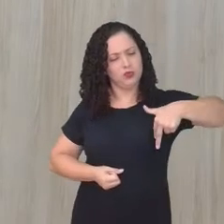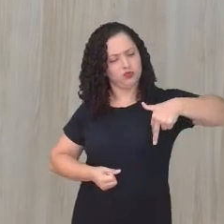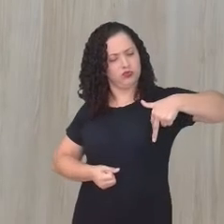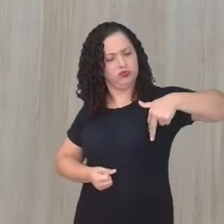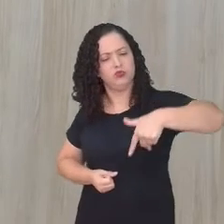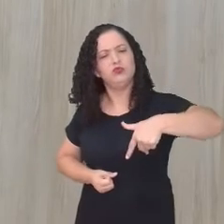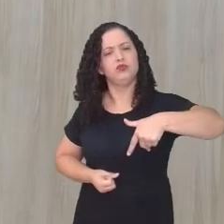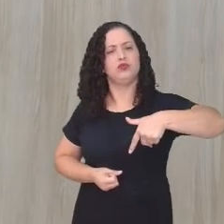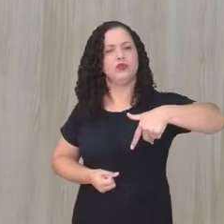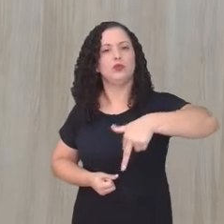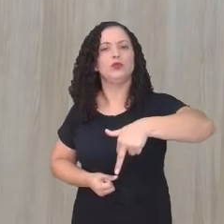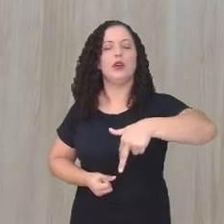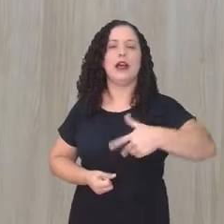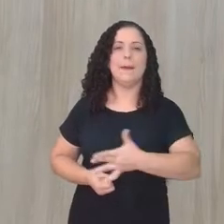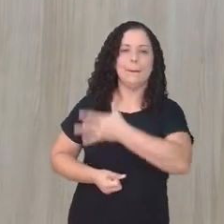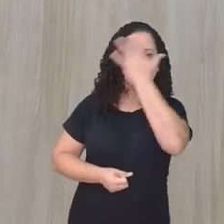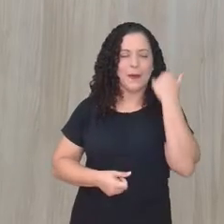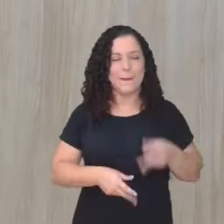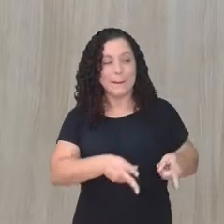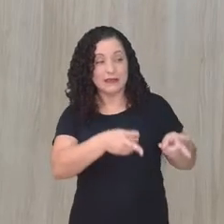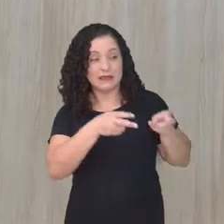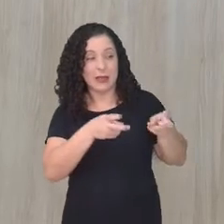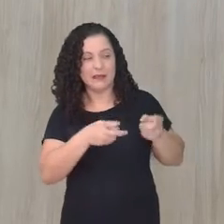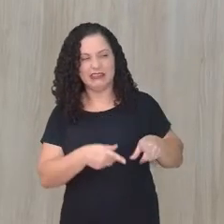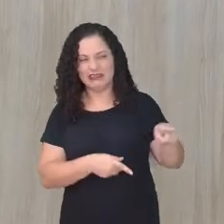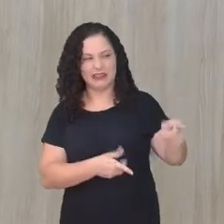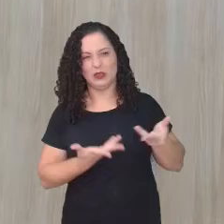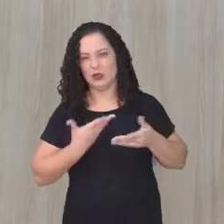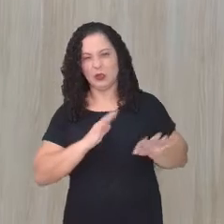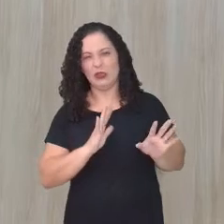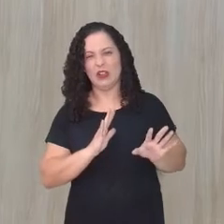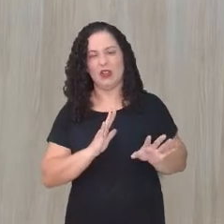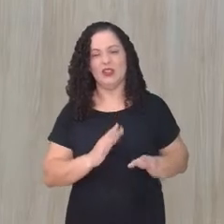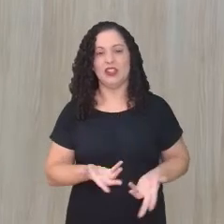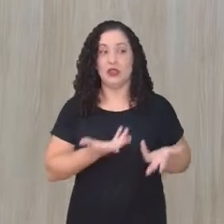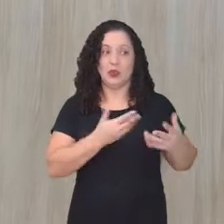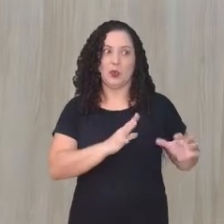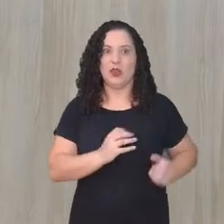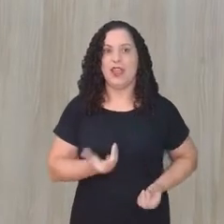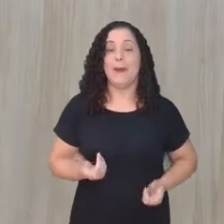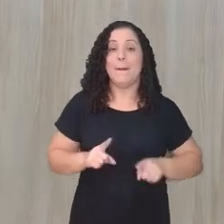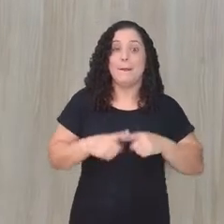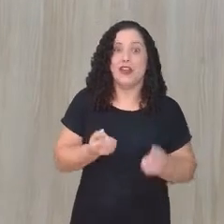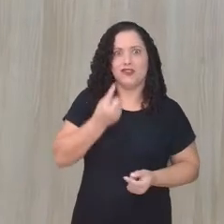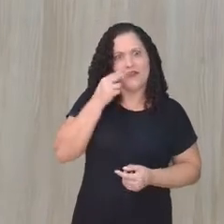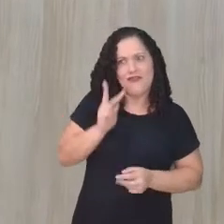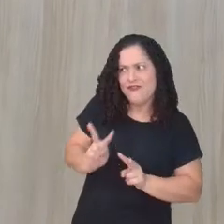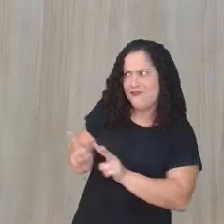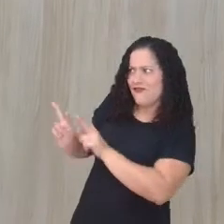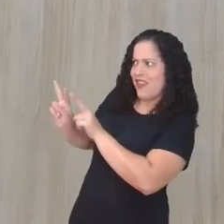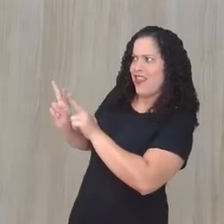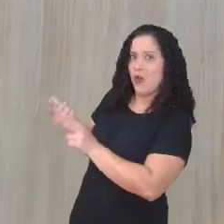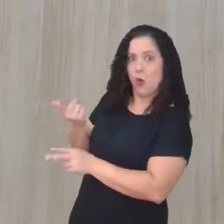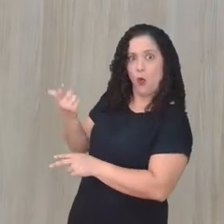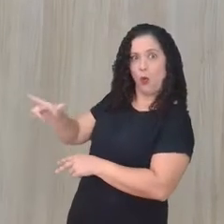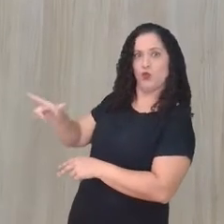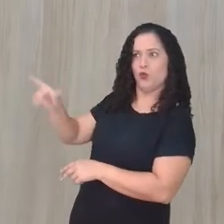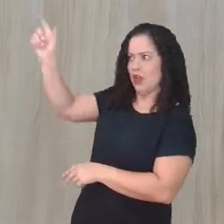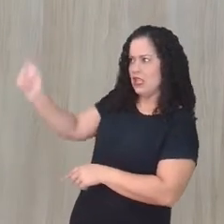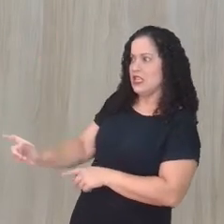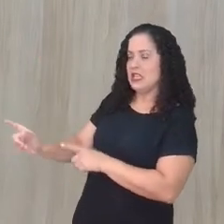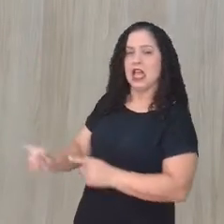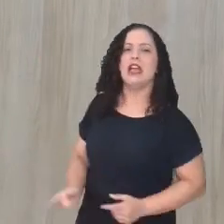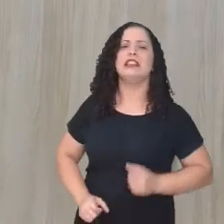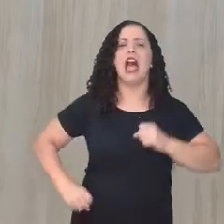percebe que você não está afim de malhar. Mas aí do outro lado você vê que alguém está lá, não é? Com todo o pique, malhando, não